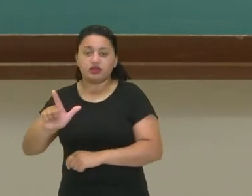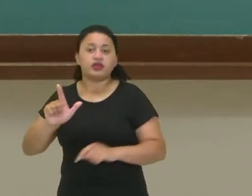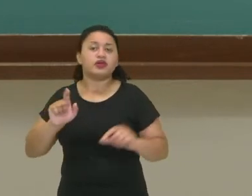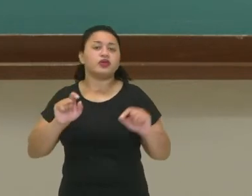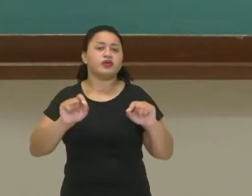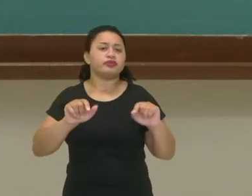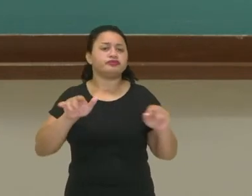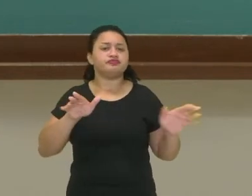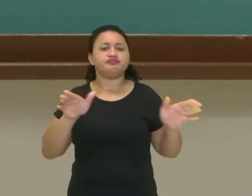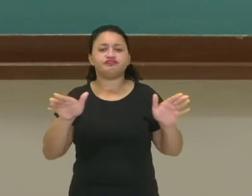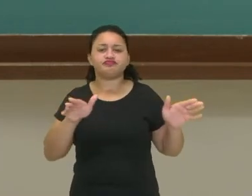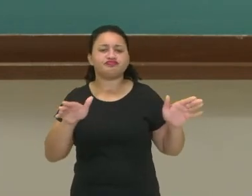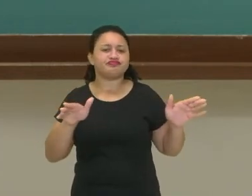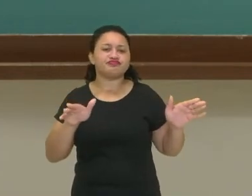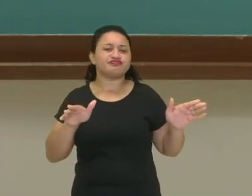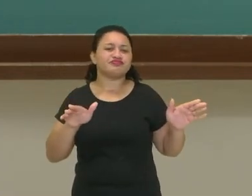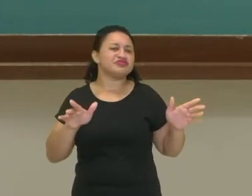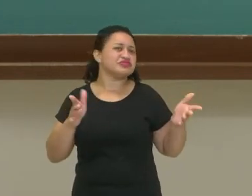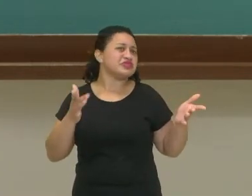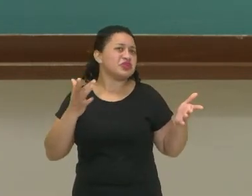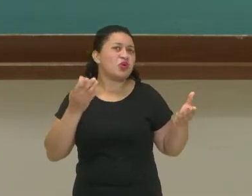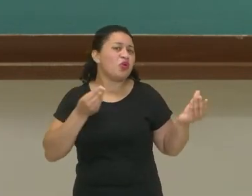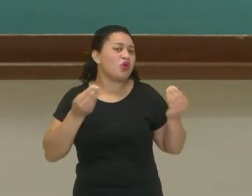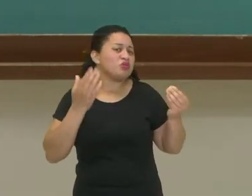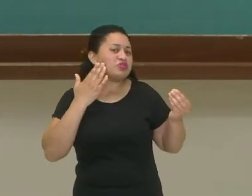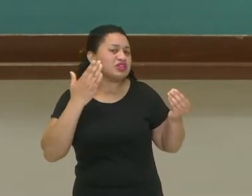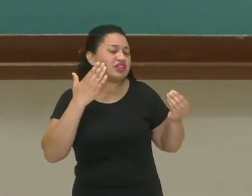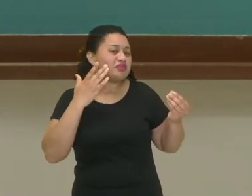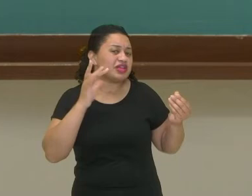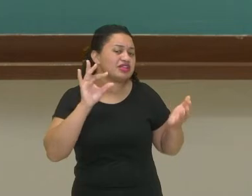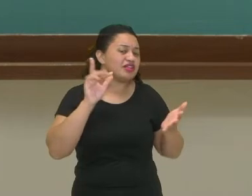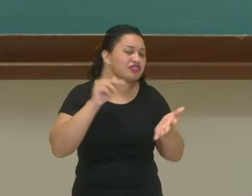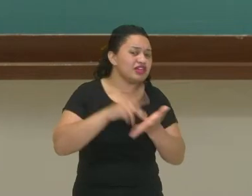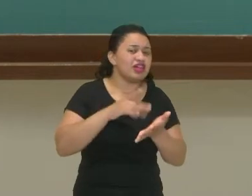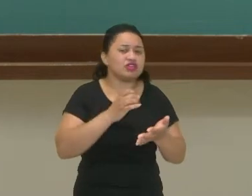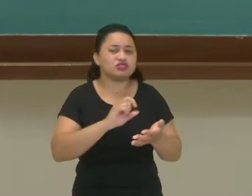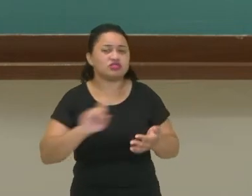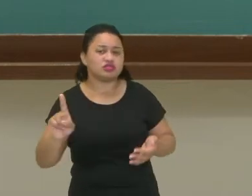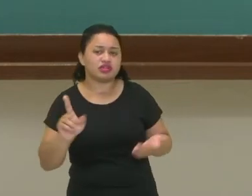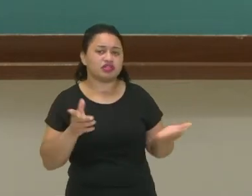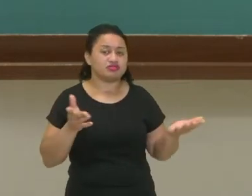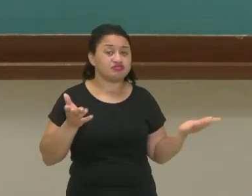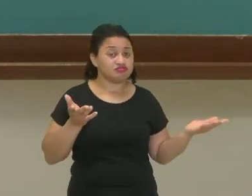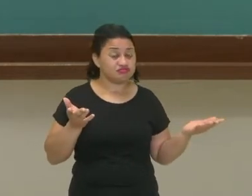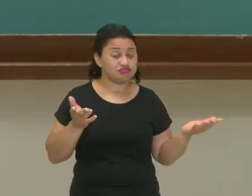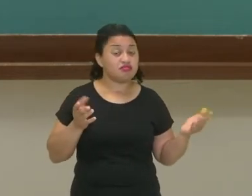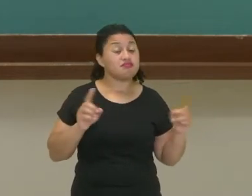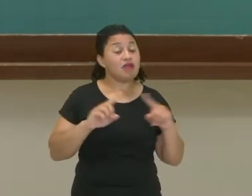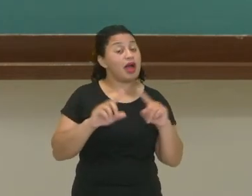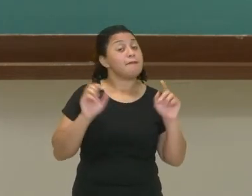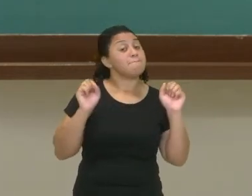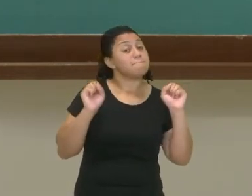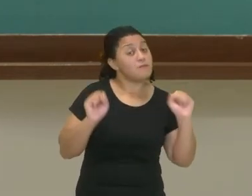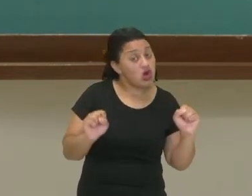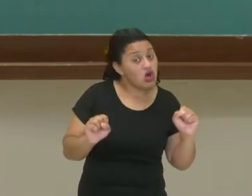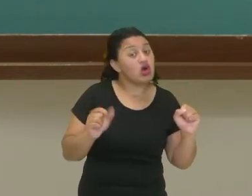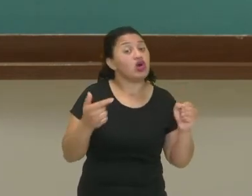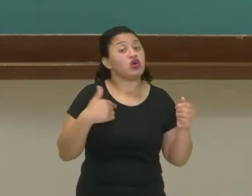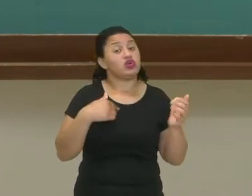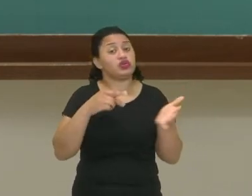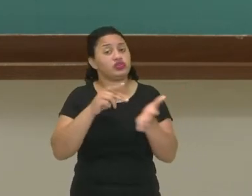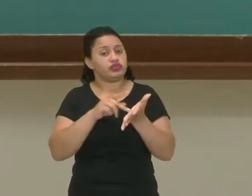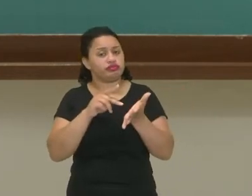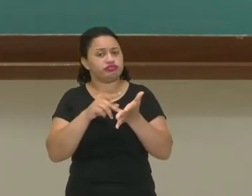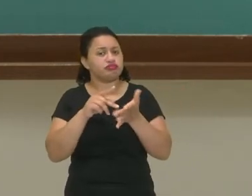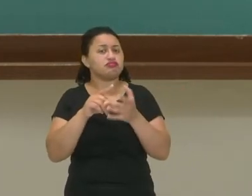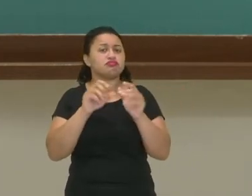esse campo, a gente não pode saber se é real ou não, mas ela pode ser, ela pode ser, né? Ela é